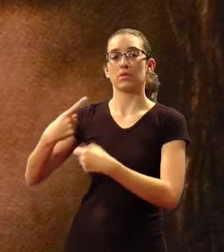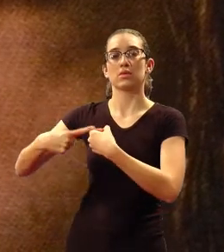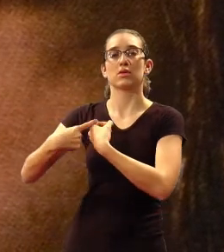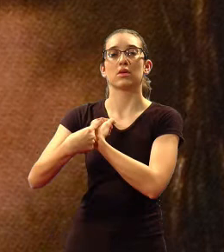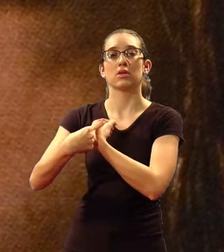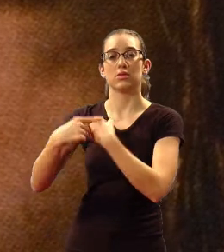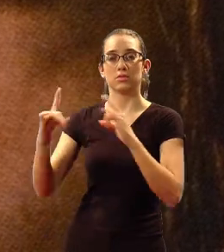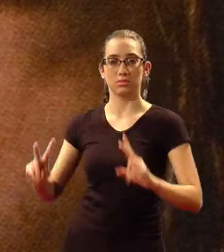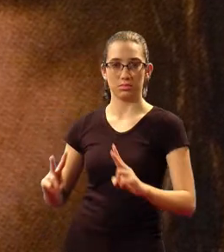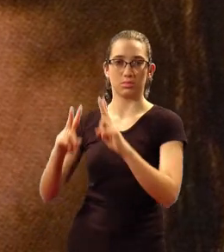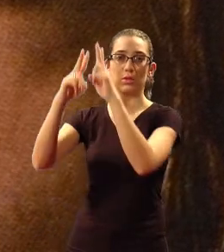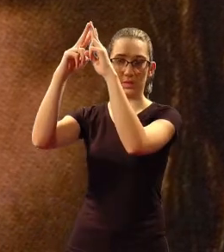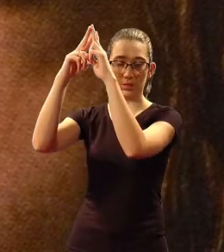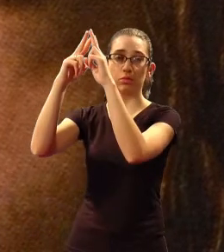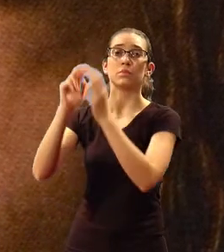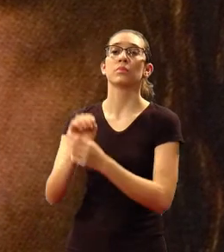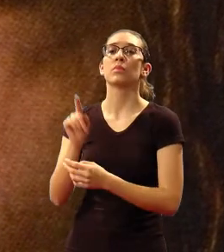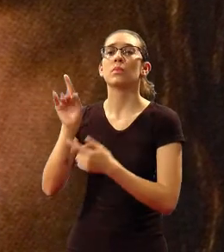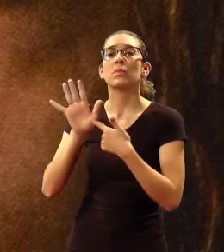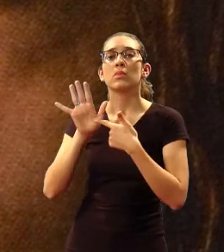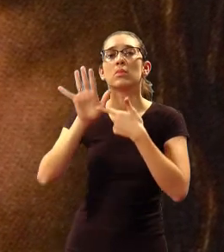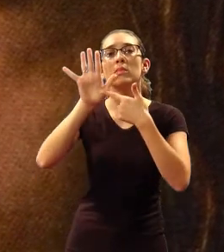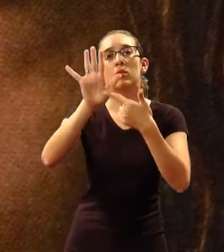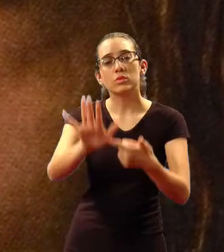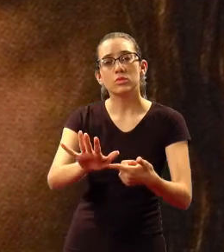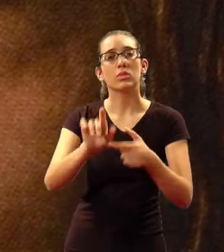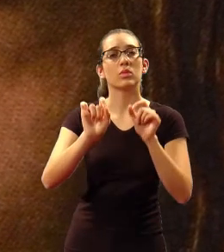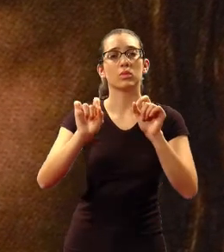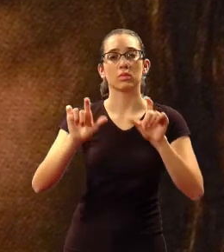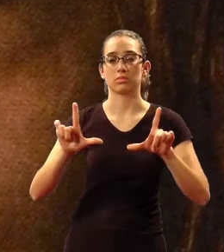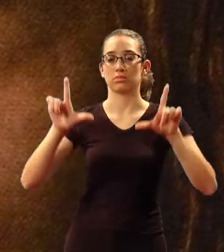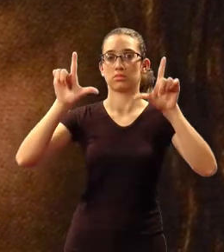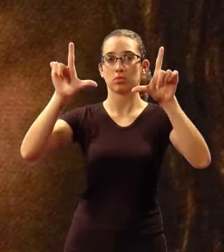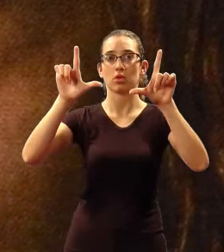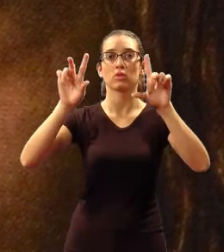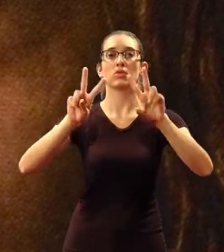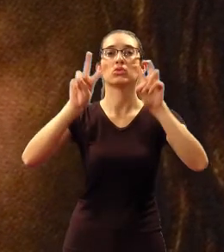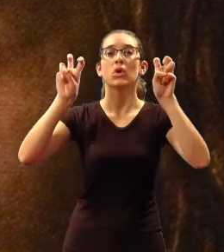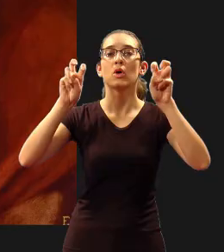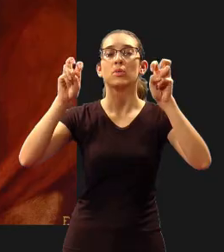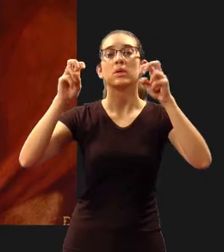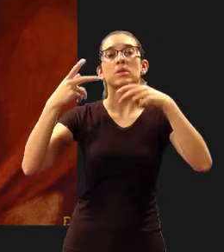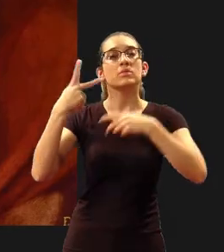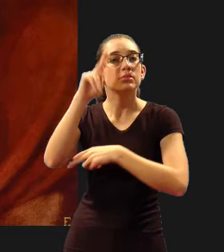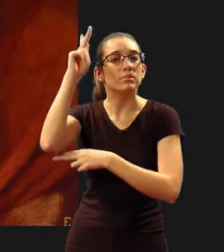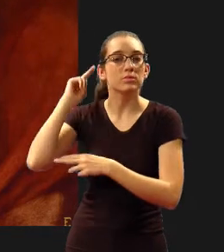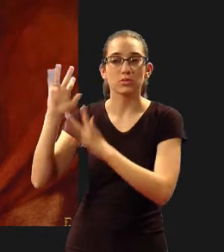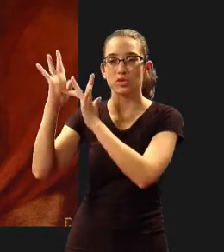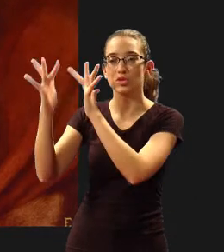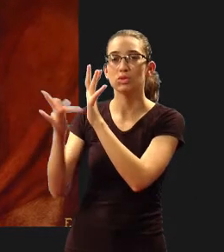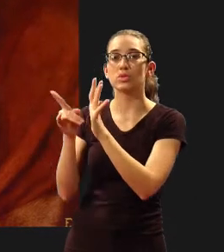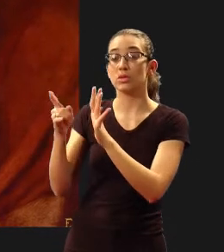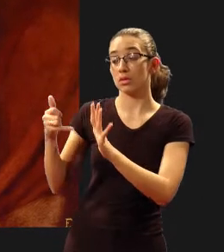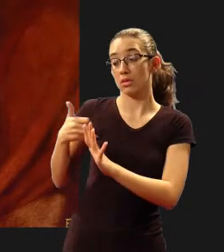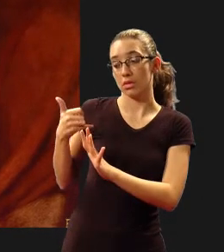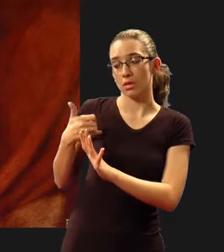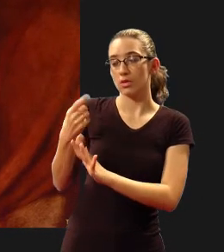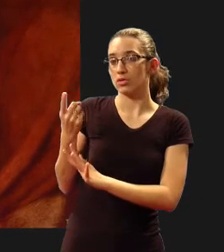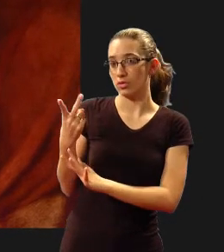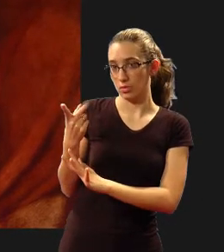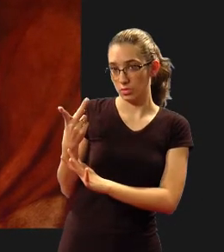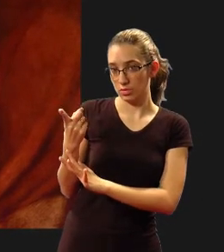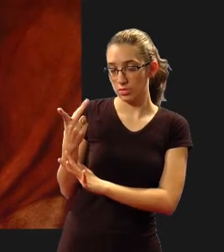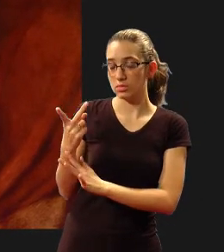5 dias um quadro retratando a história de Jesus aos